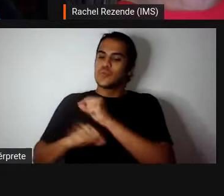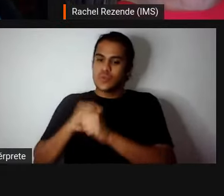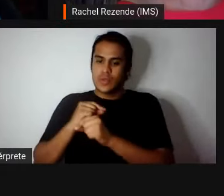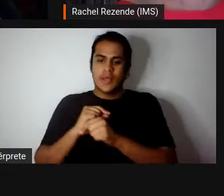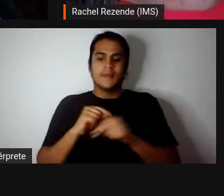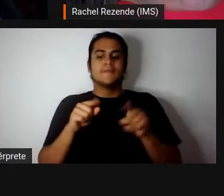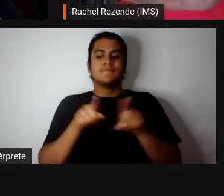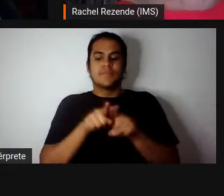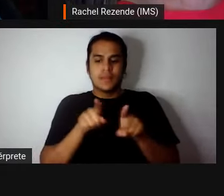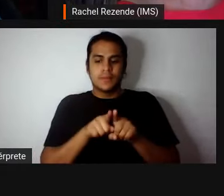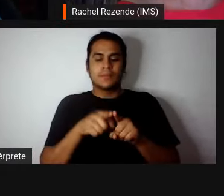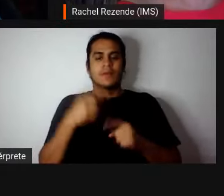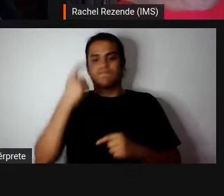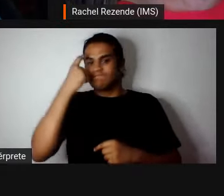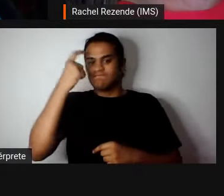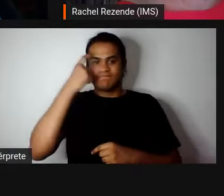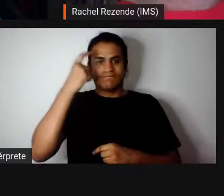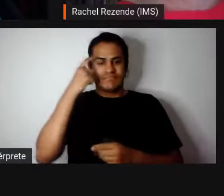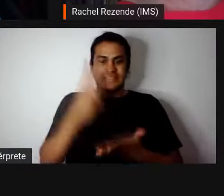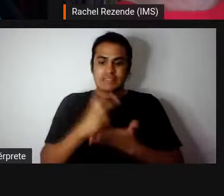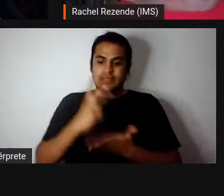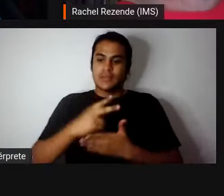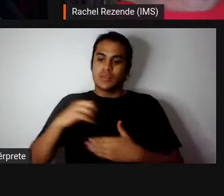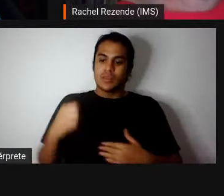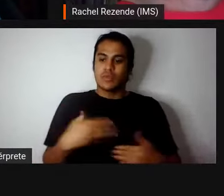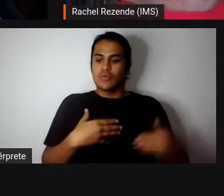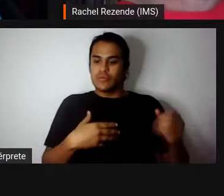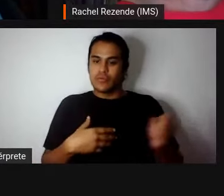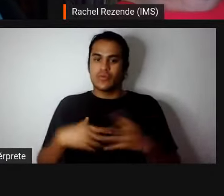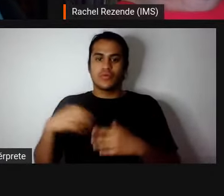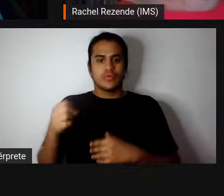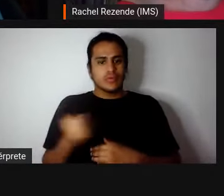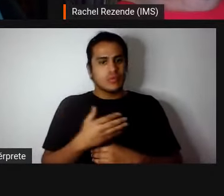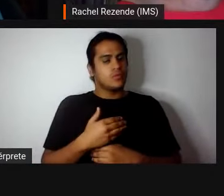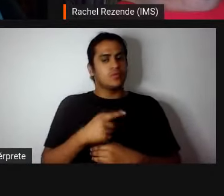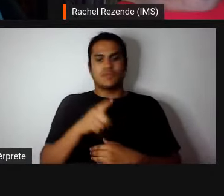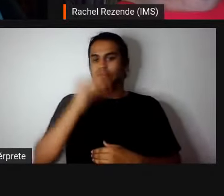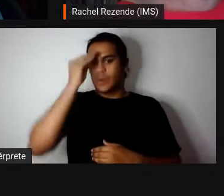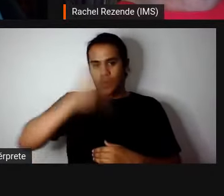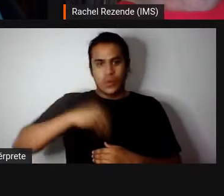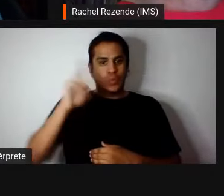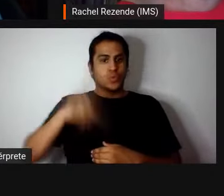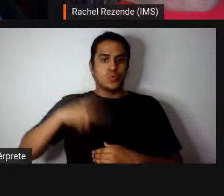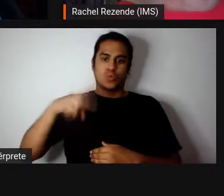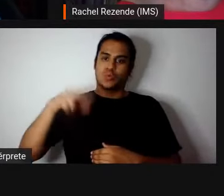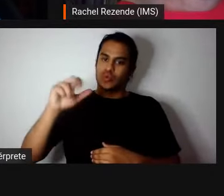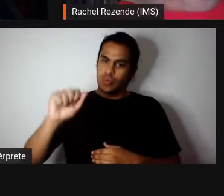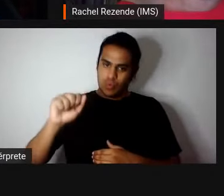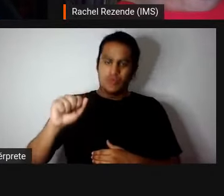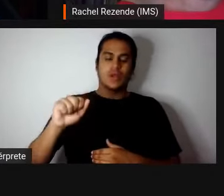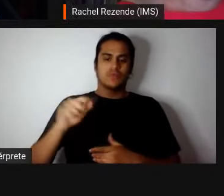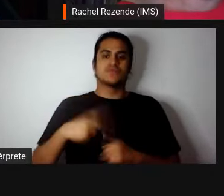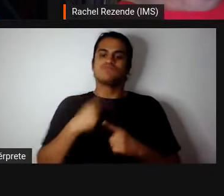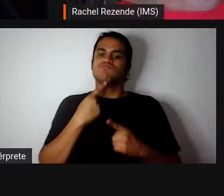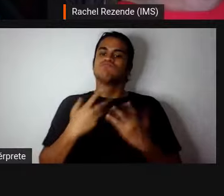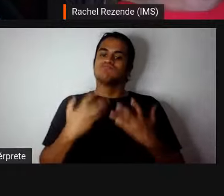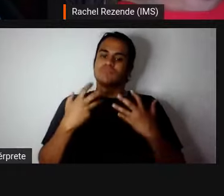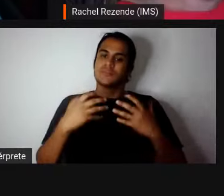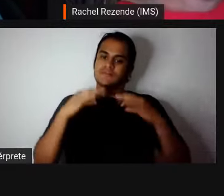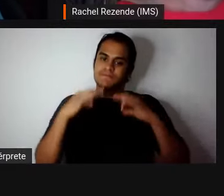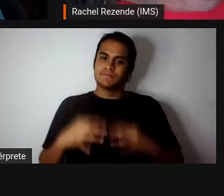se fez, mas pensando em se renovar sempre. Você não desiste nunca disso, né? Você faz questão disso, coloca isso como